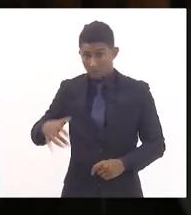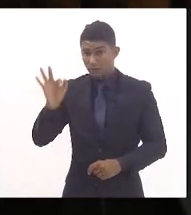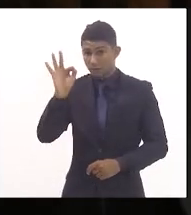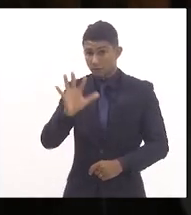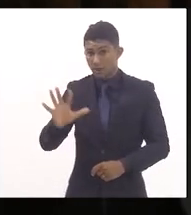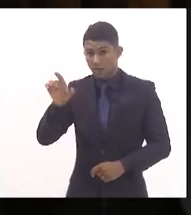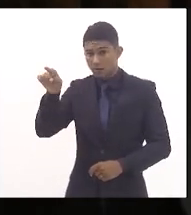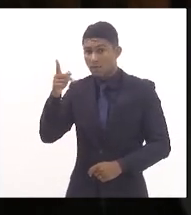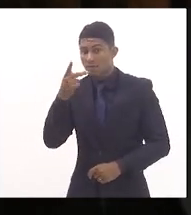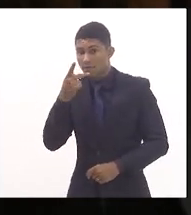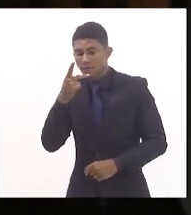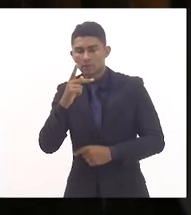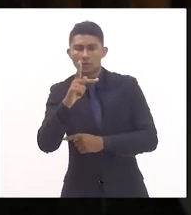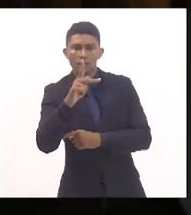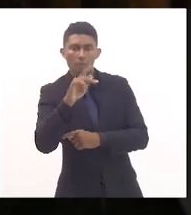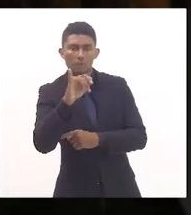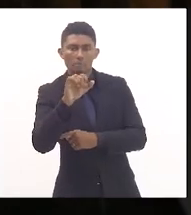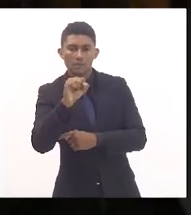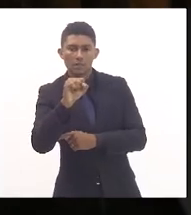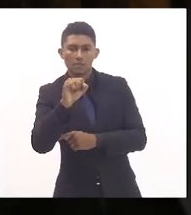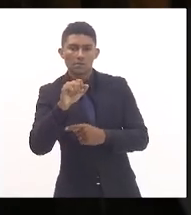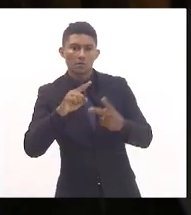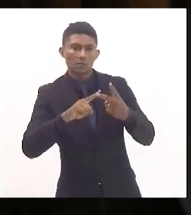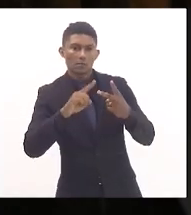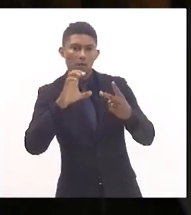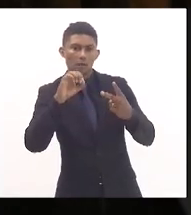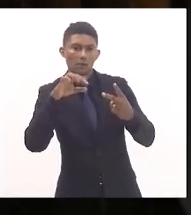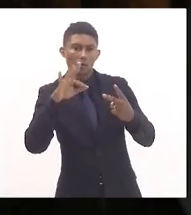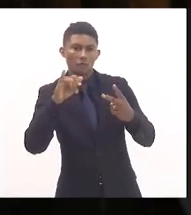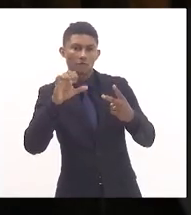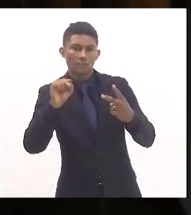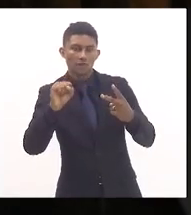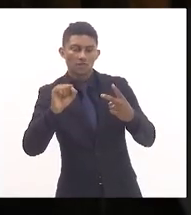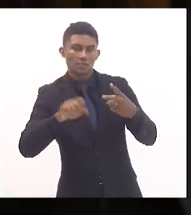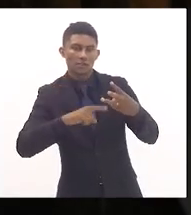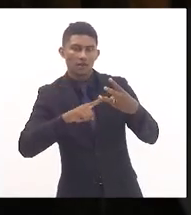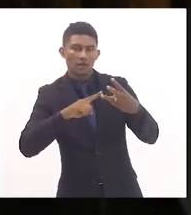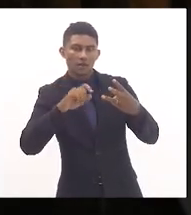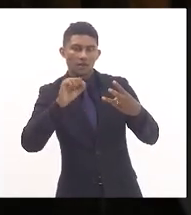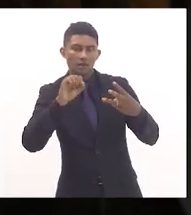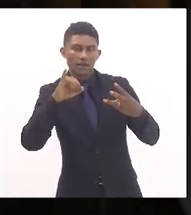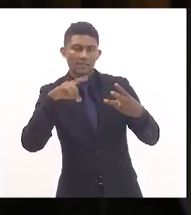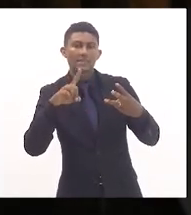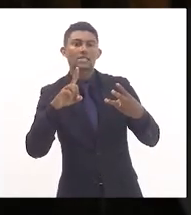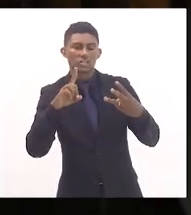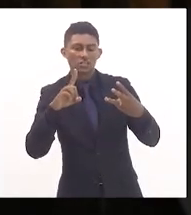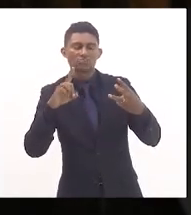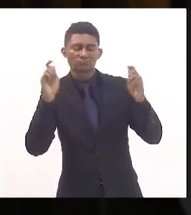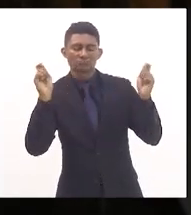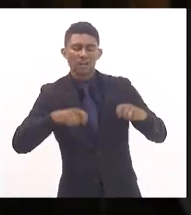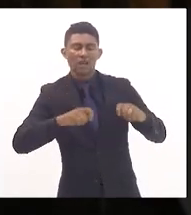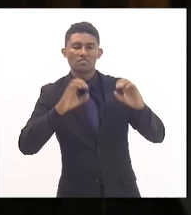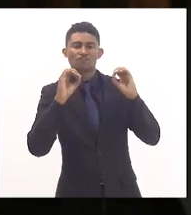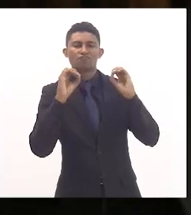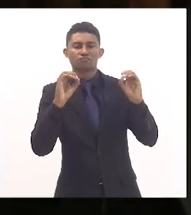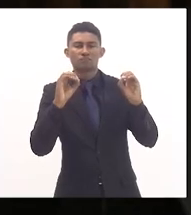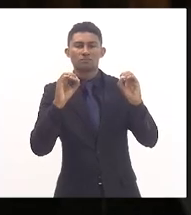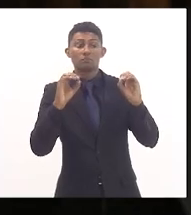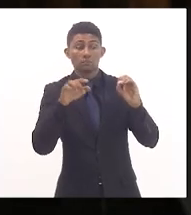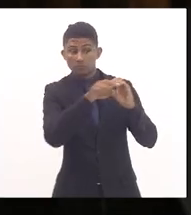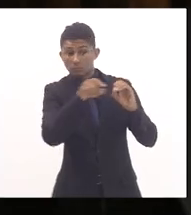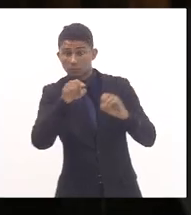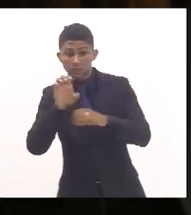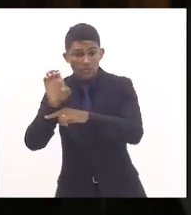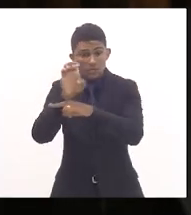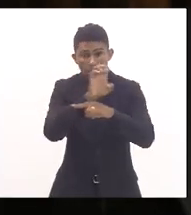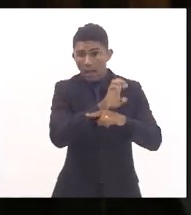o PIS confis e a cide mas desde que os estados Aceite o tempo